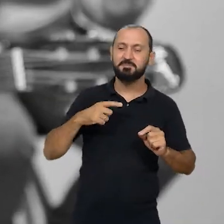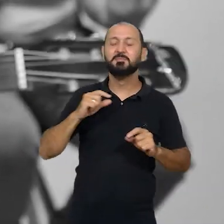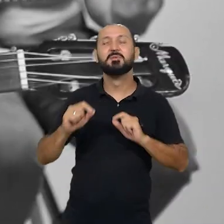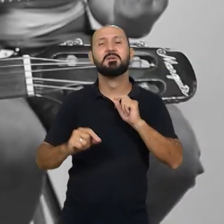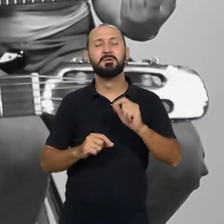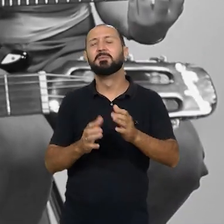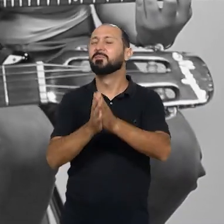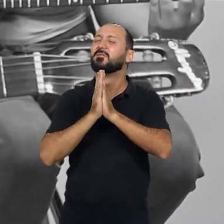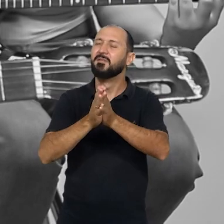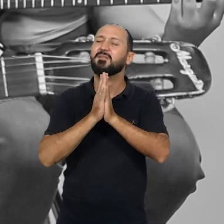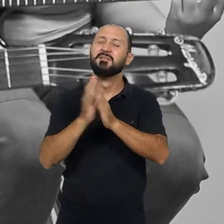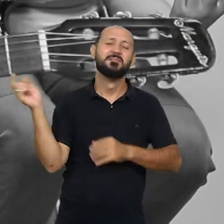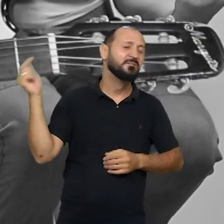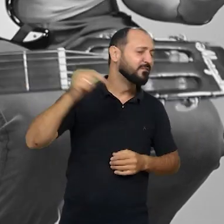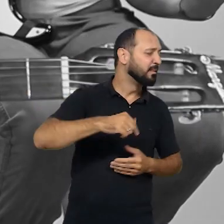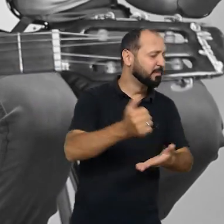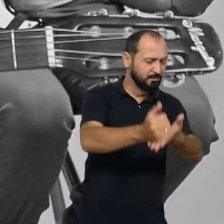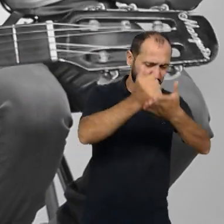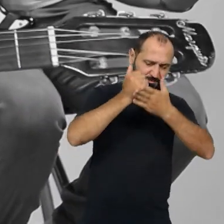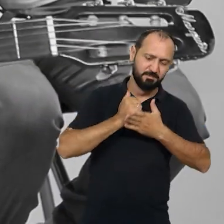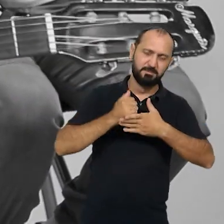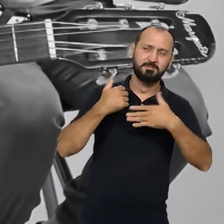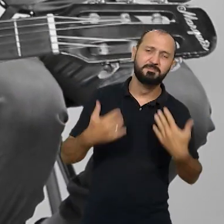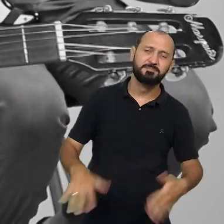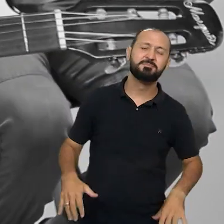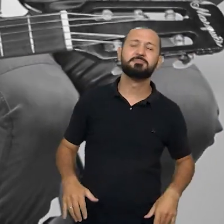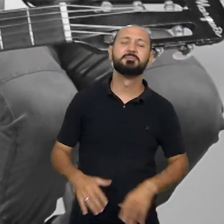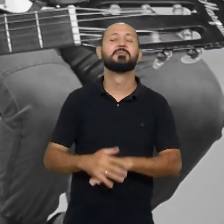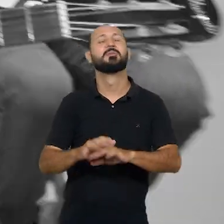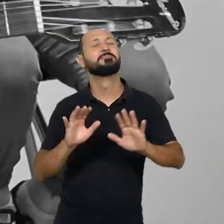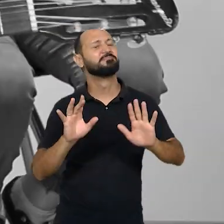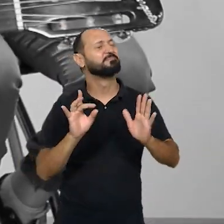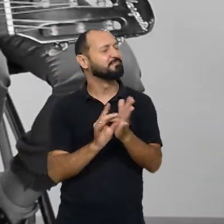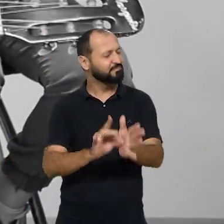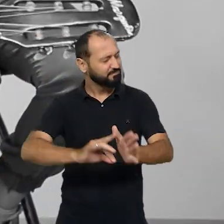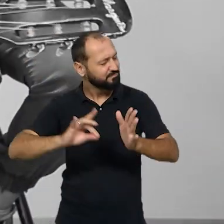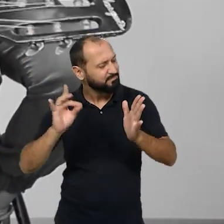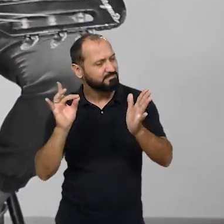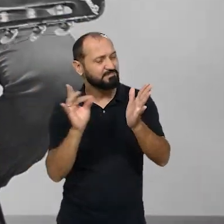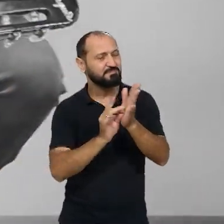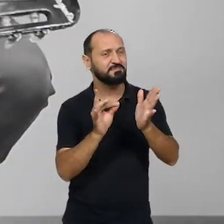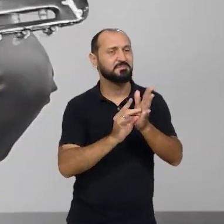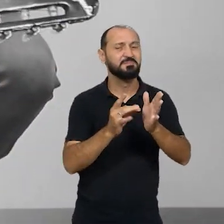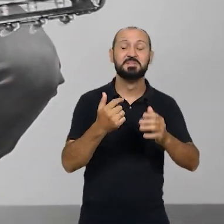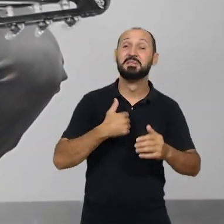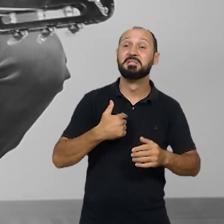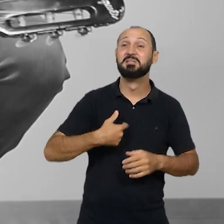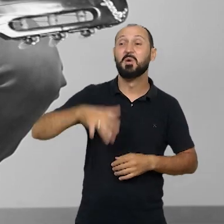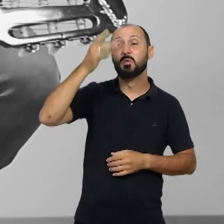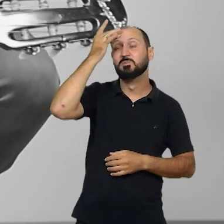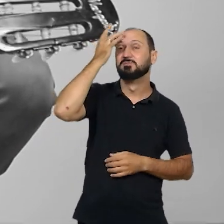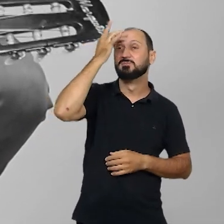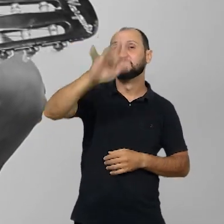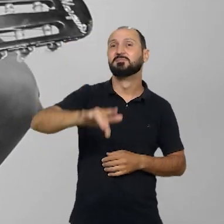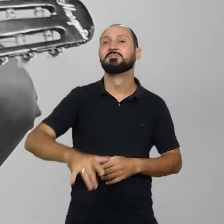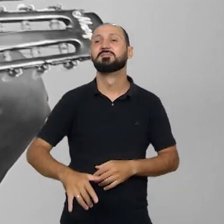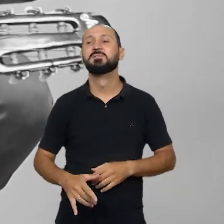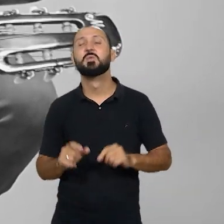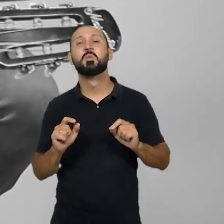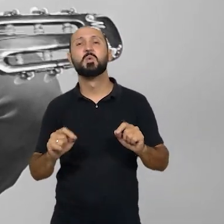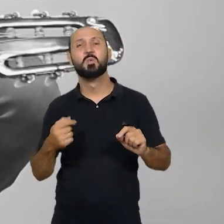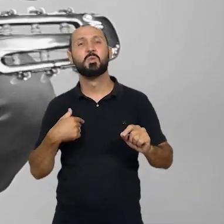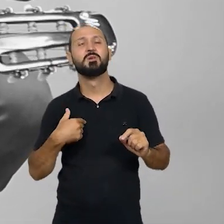Em sequência de ansiedade, eu tento dar rumo ao meu lugar,